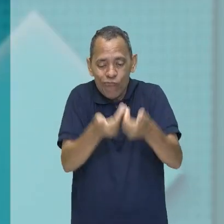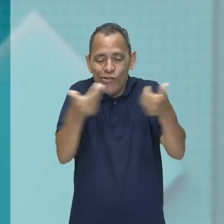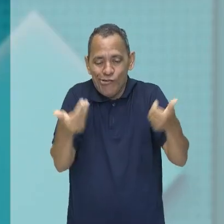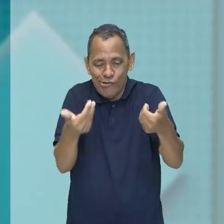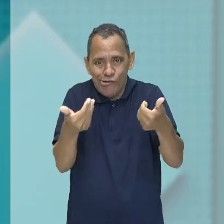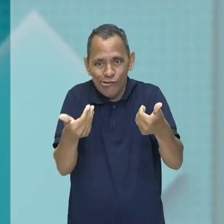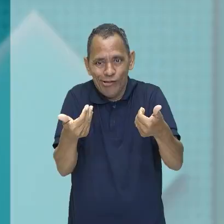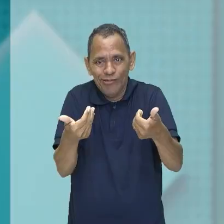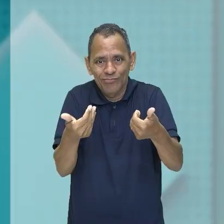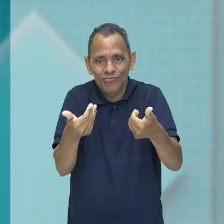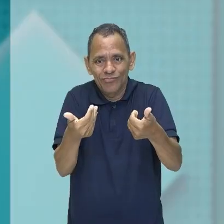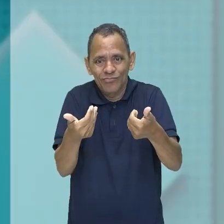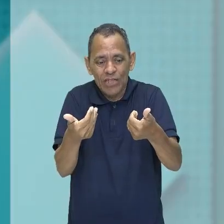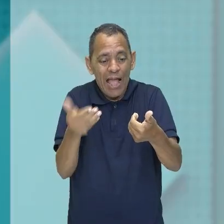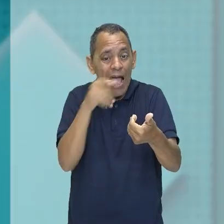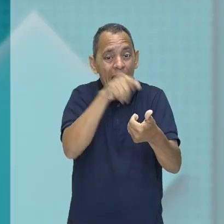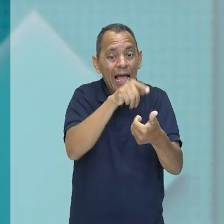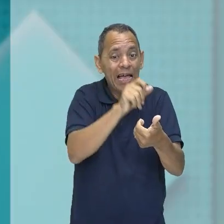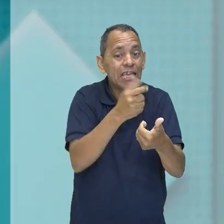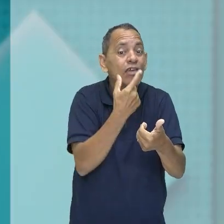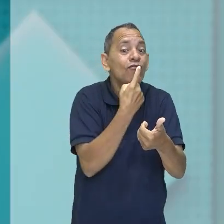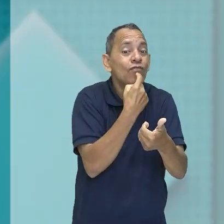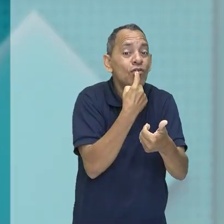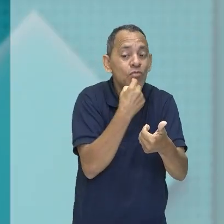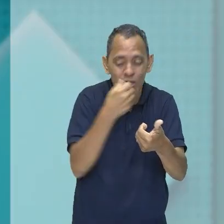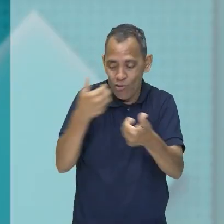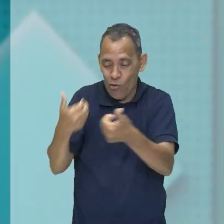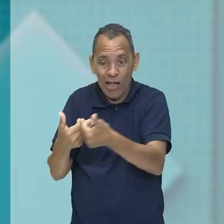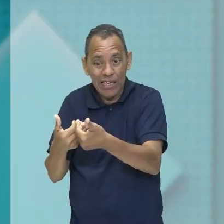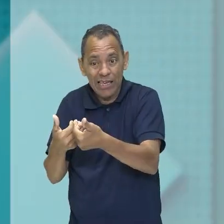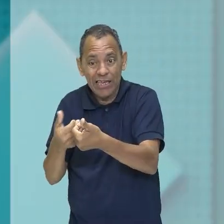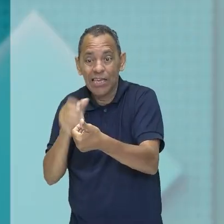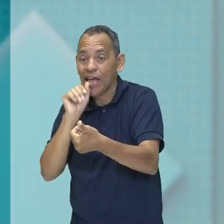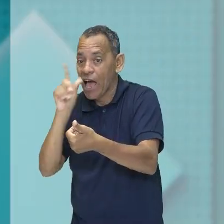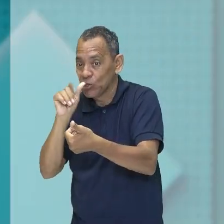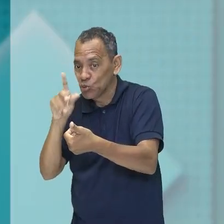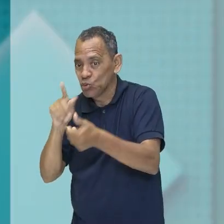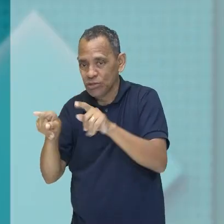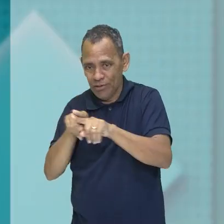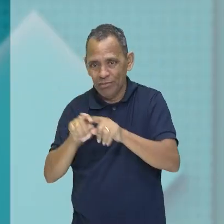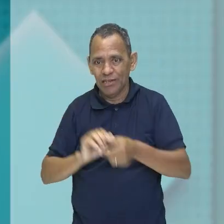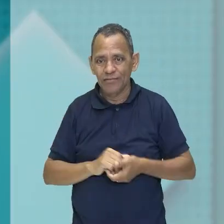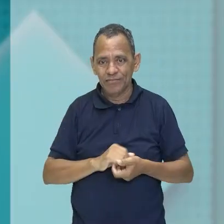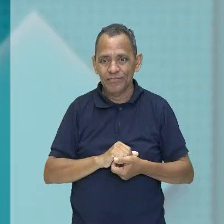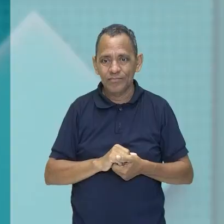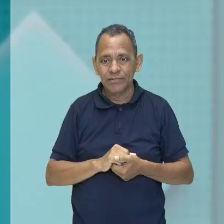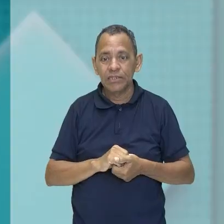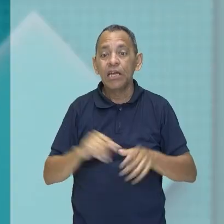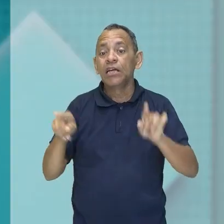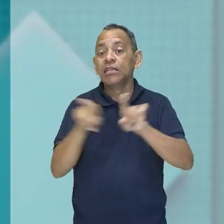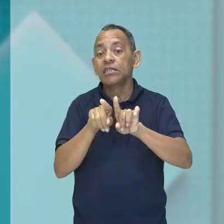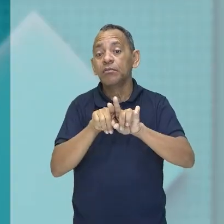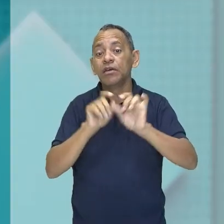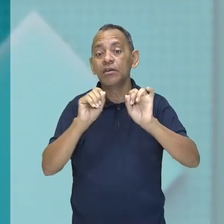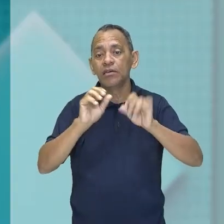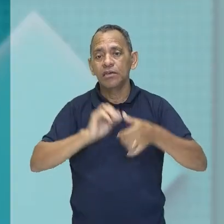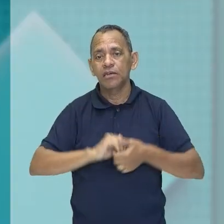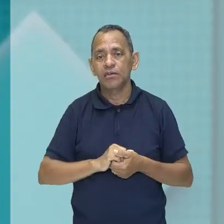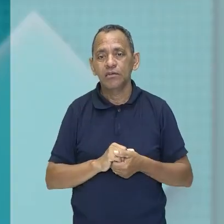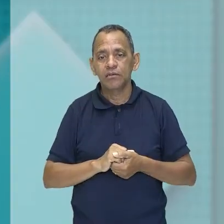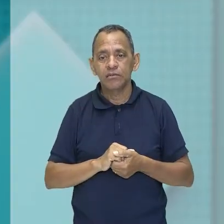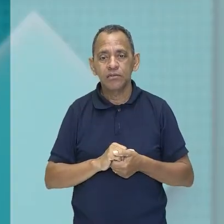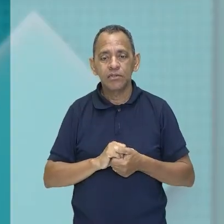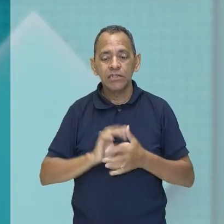certo? Com essas cores específicas. E, além disso, tem toda